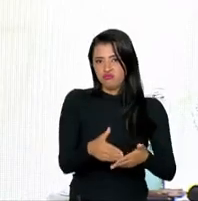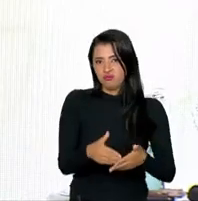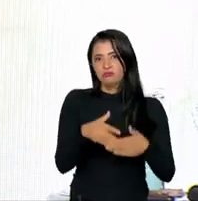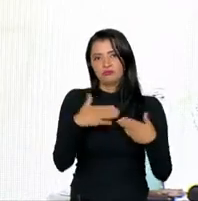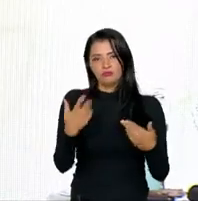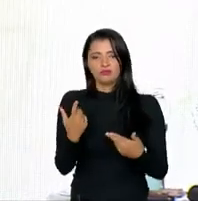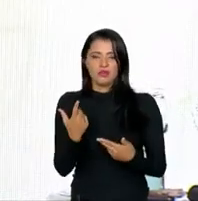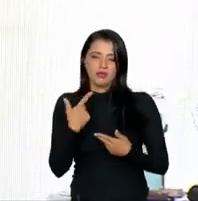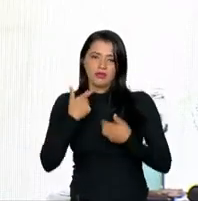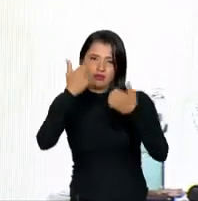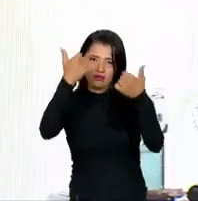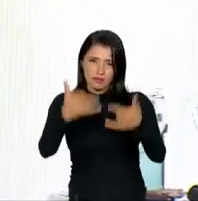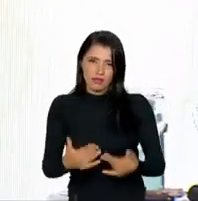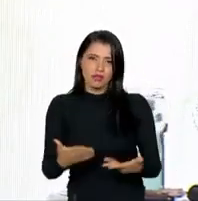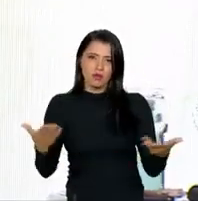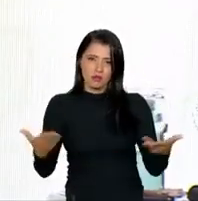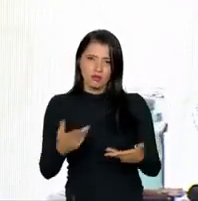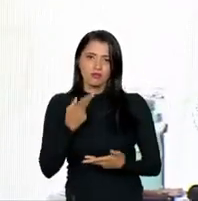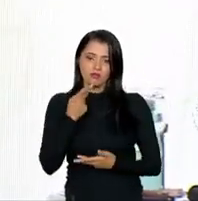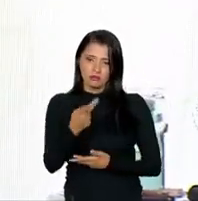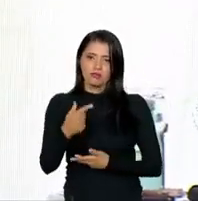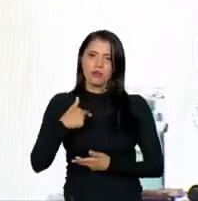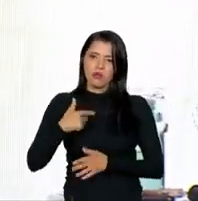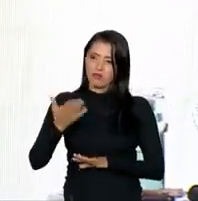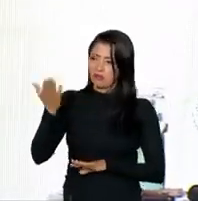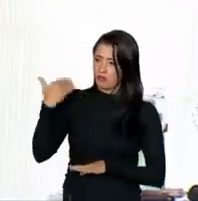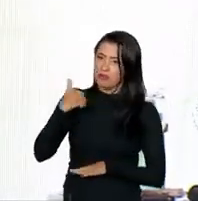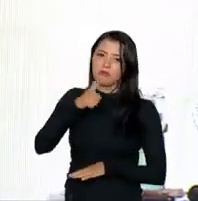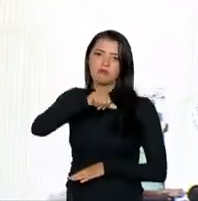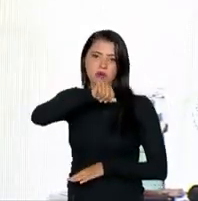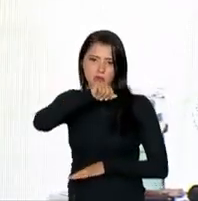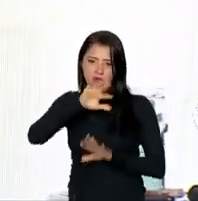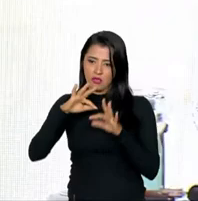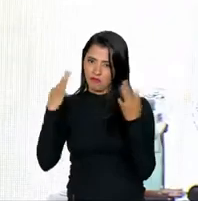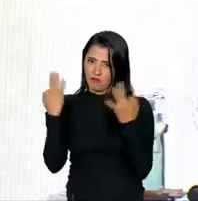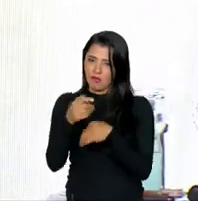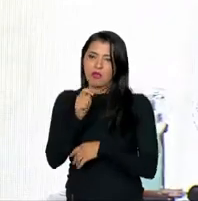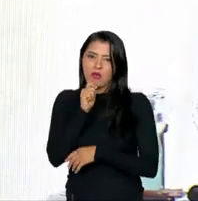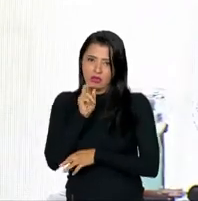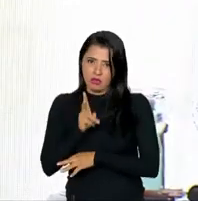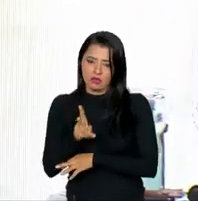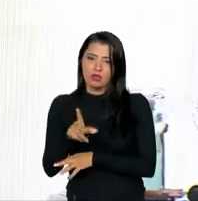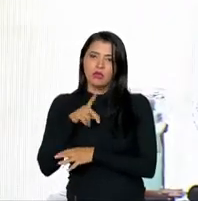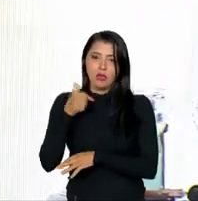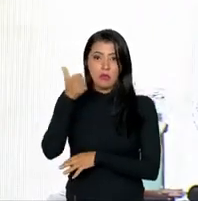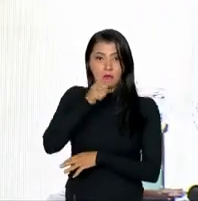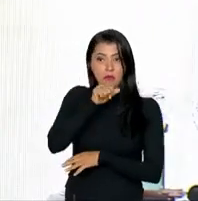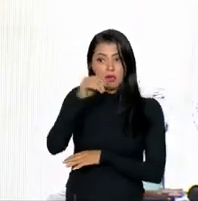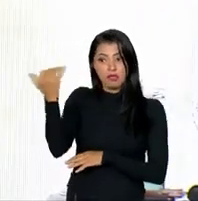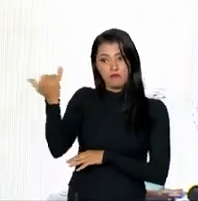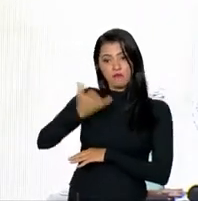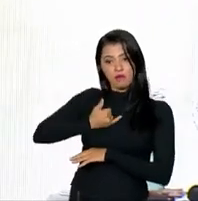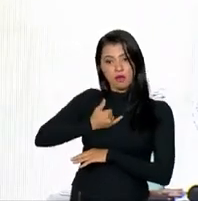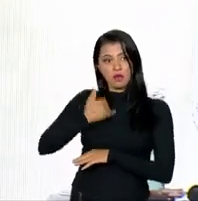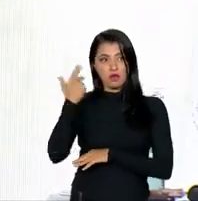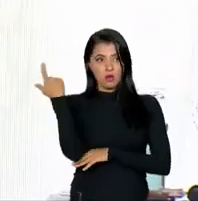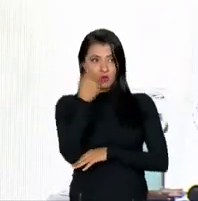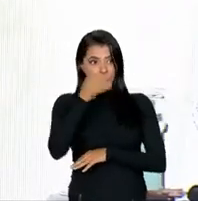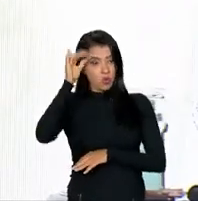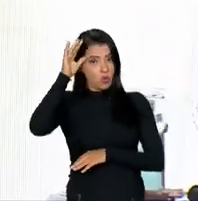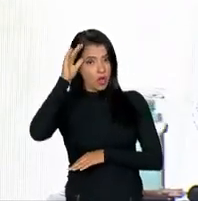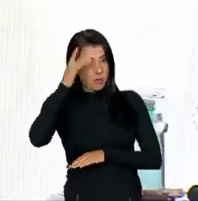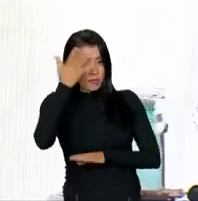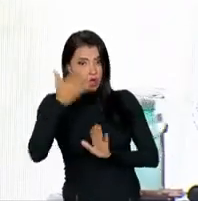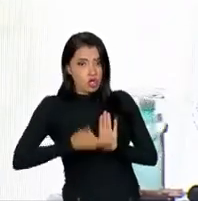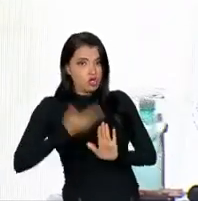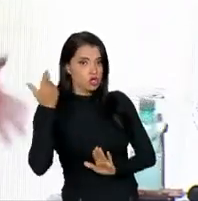trazer hoje e falar. Eu tive uma mãe, uma família, ainda tenho, graças a Deus, uma mãe que fala para mim, o seu conhecimento ninguém tira.